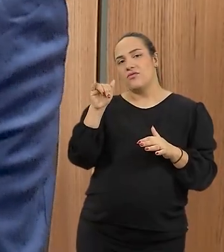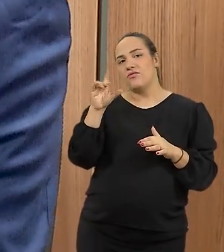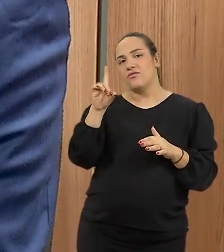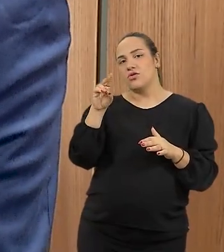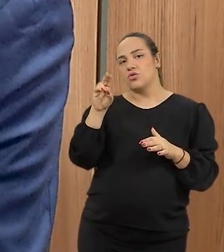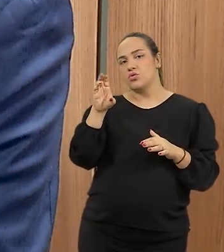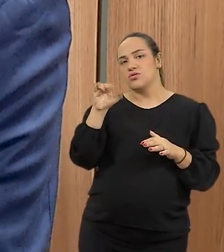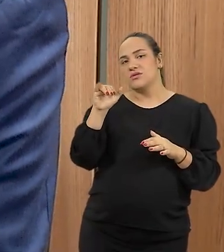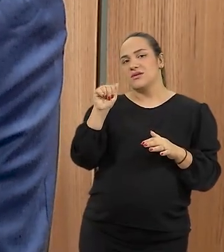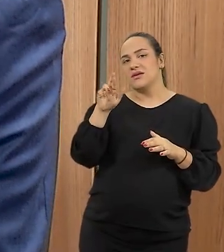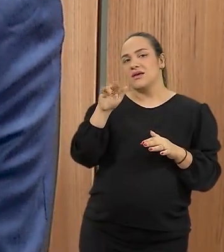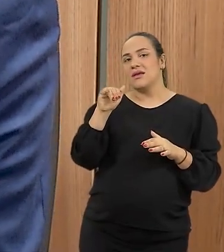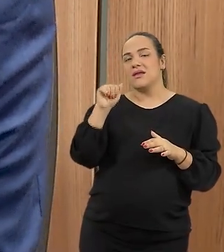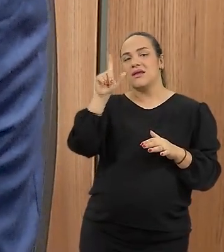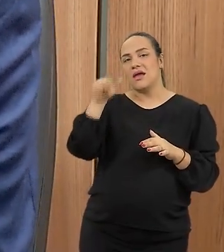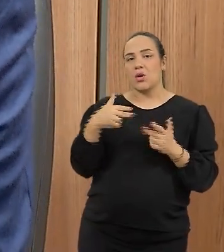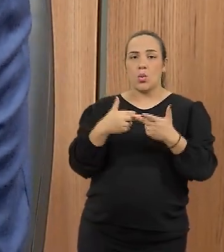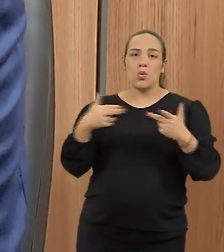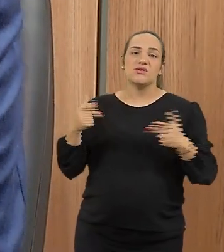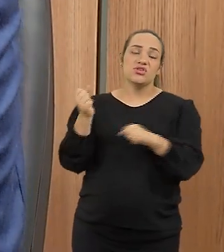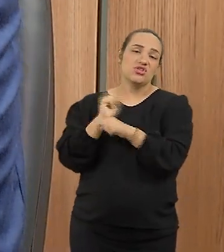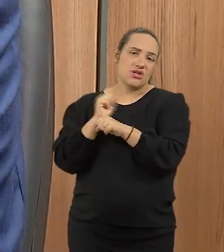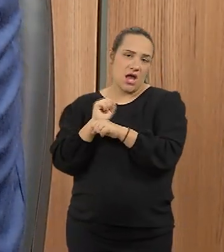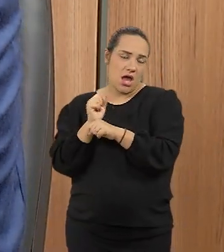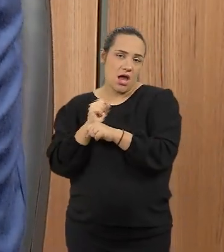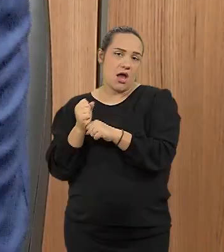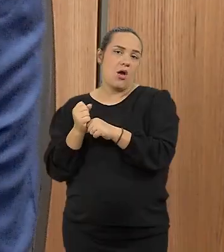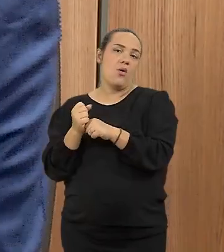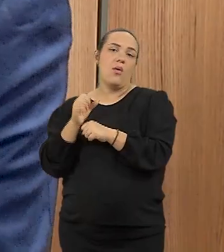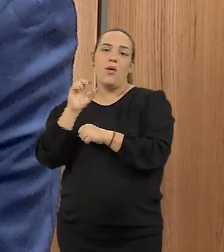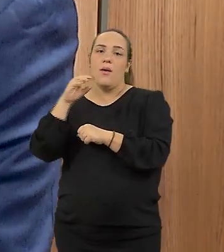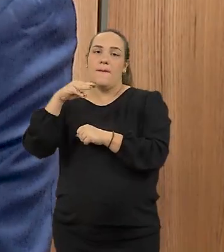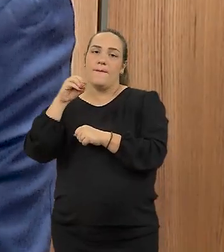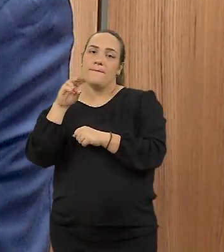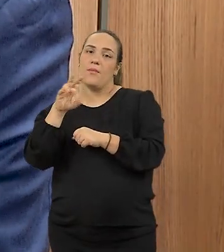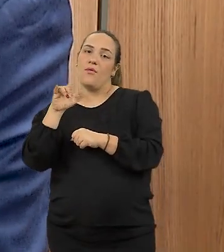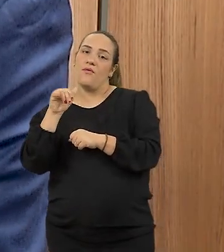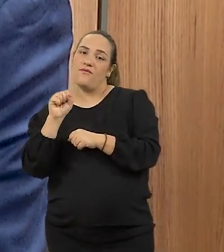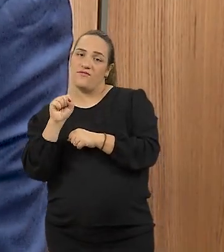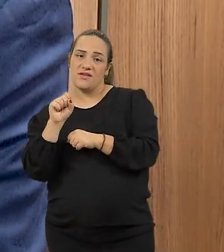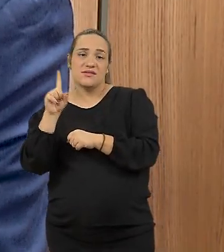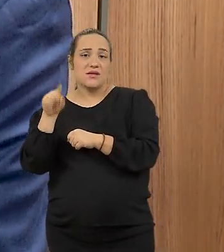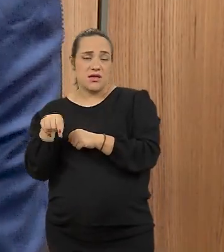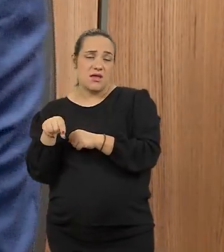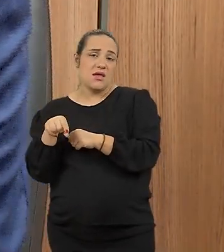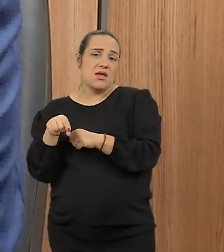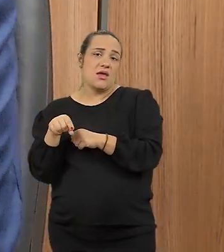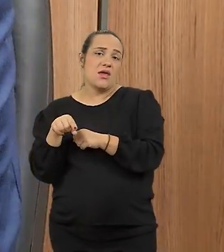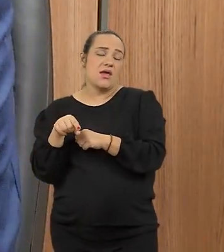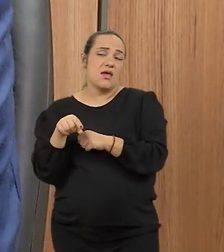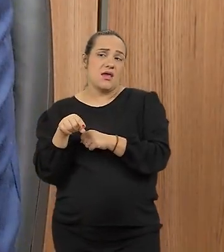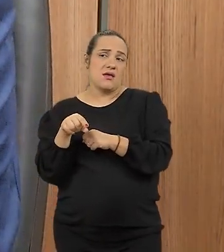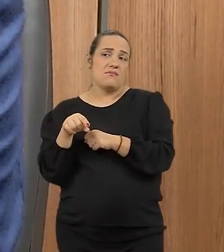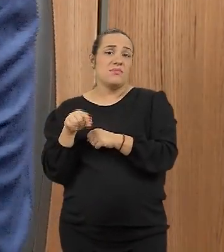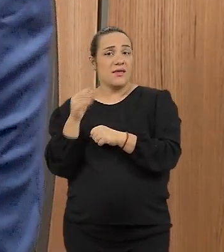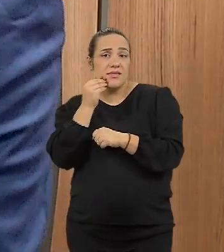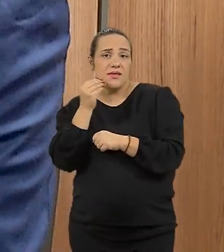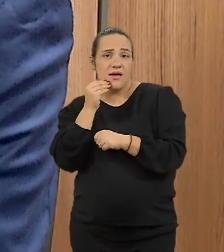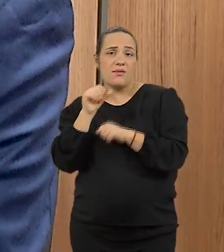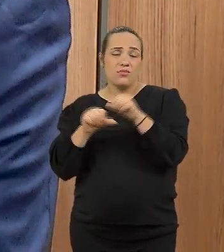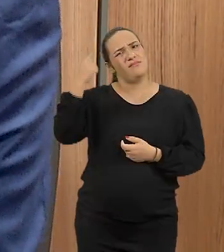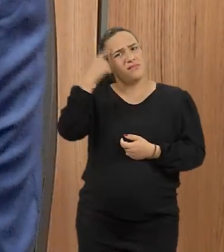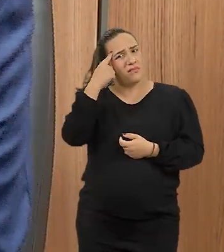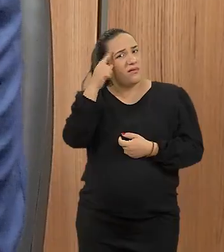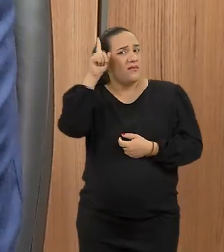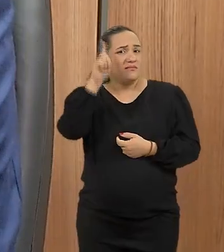móveis do judiciário também, fazendo como acontece com a alienação fiduciária de bens imóveis, em que a execução é toda extrajudicial.